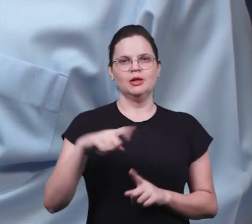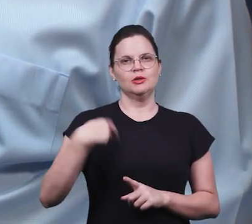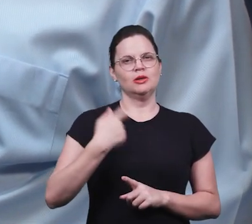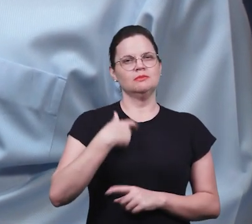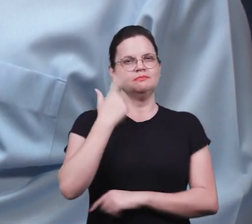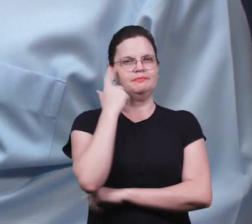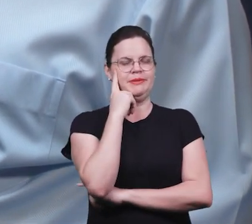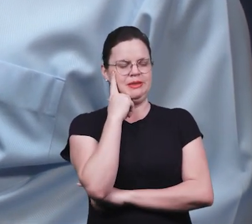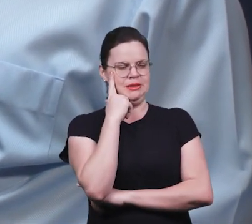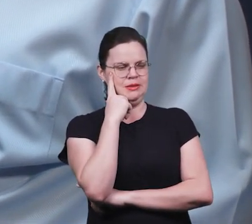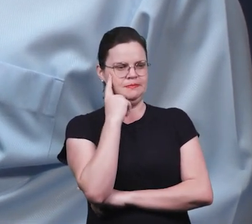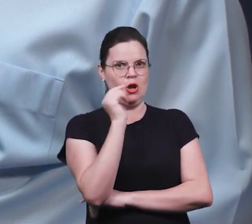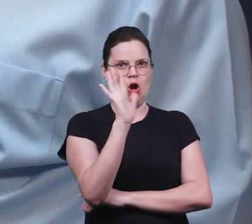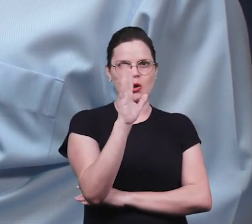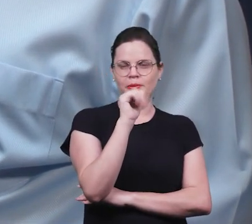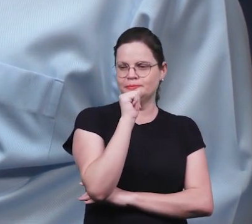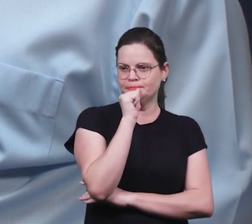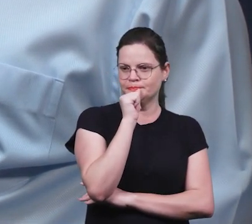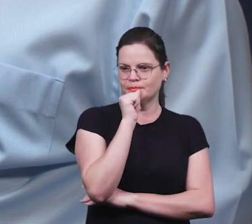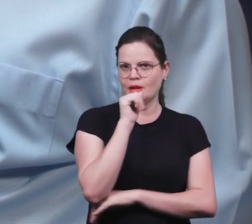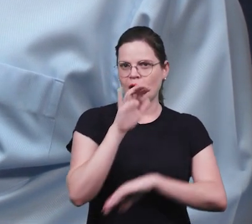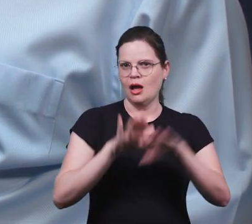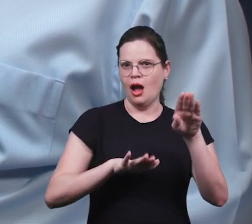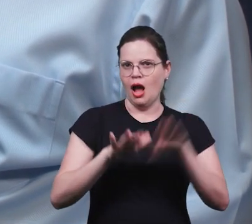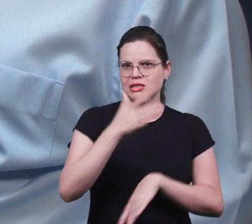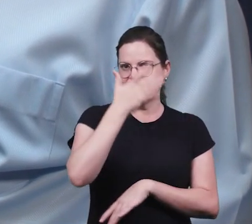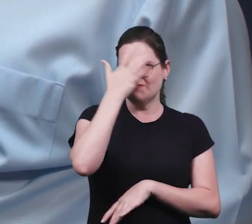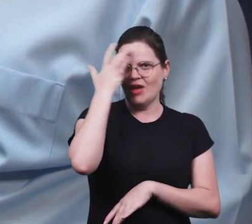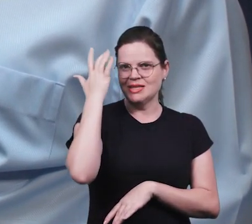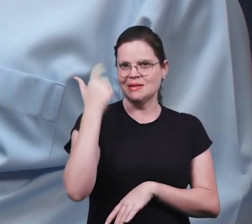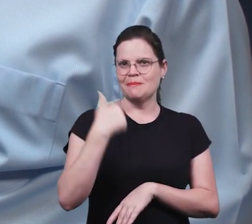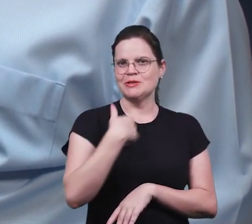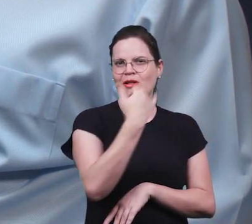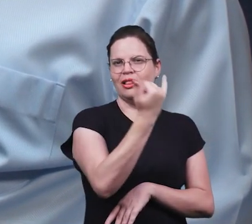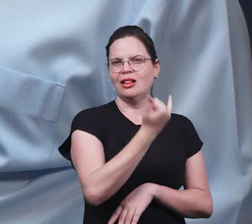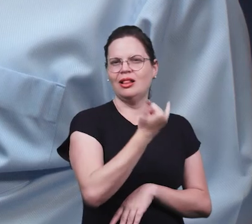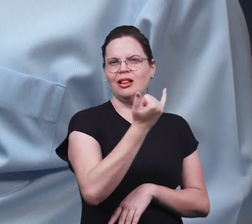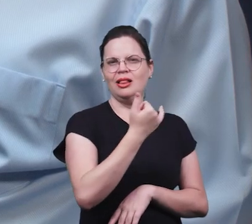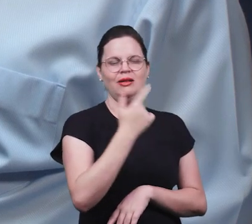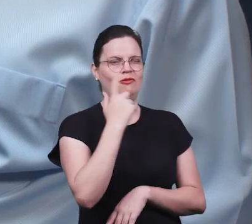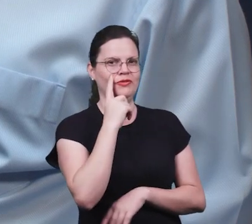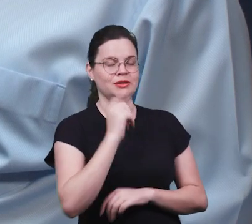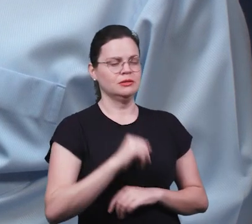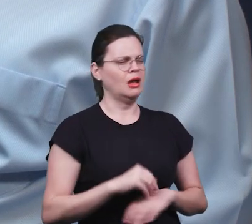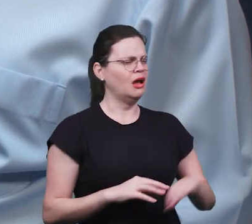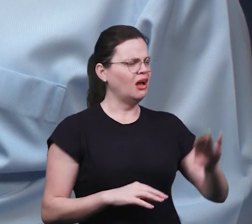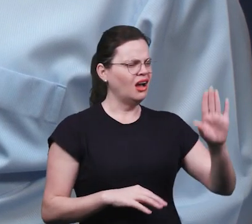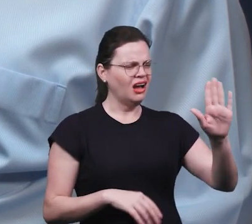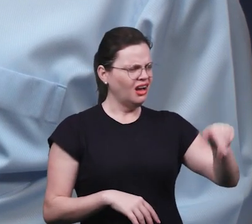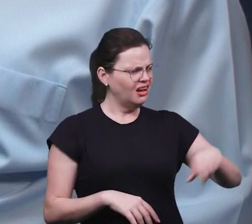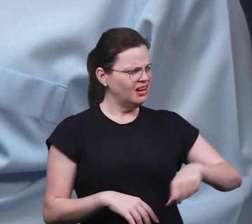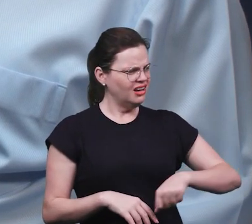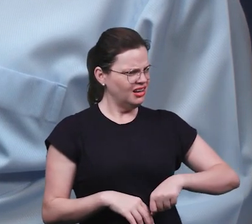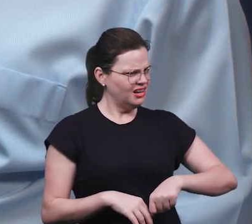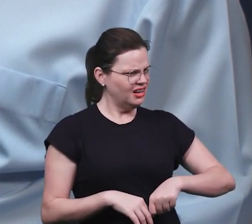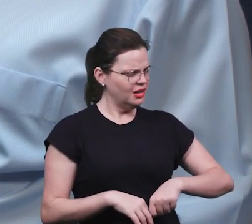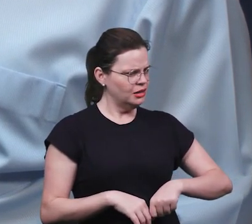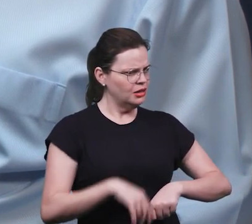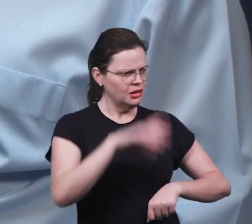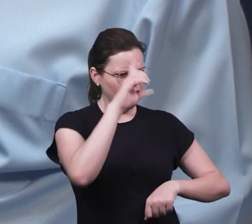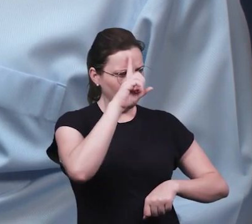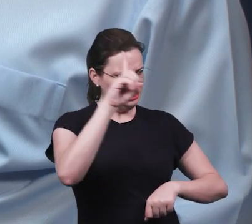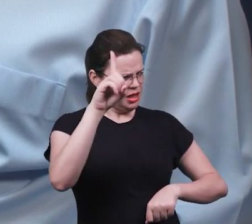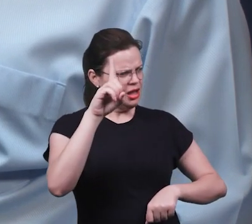assim, mas em termos de oferecimento, você vê muitas pessoas dizerem bem assim, né? Olha, o que